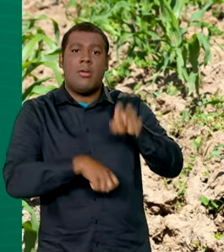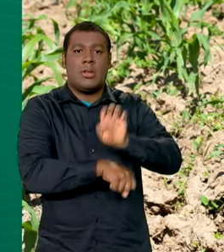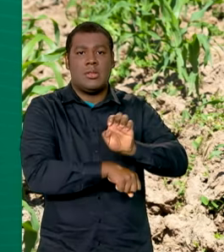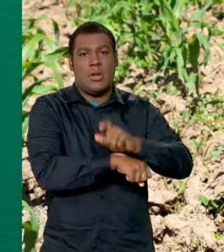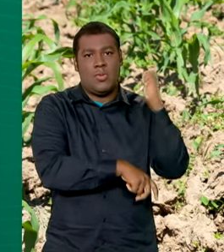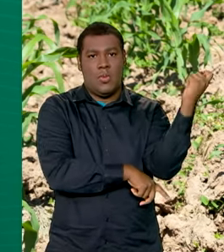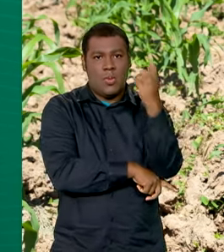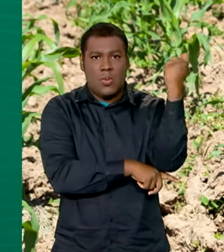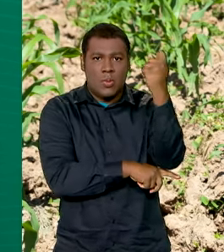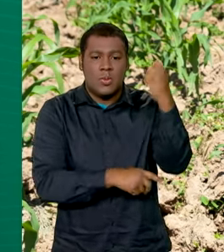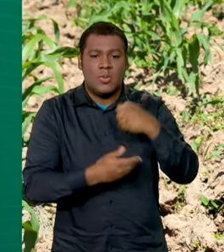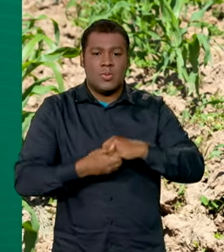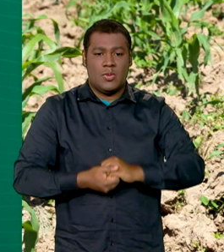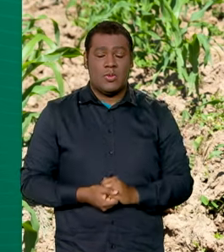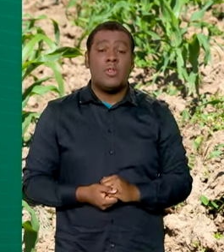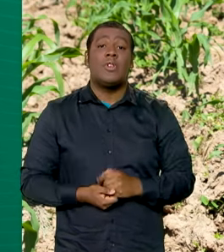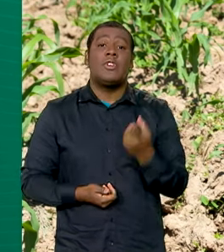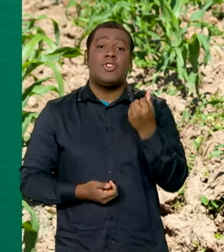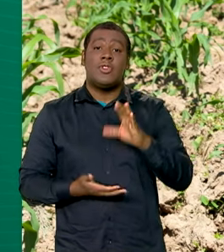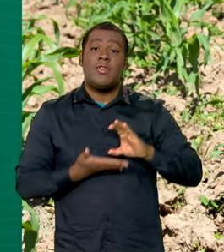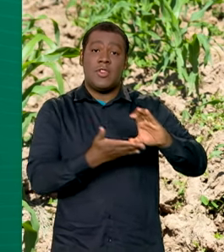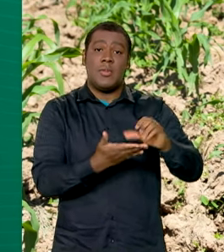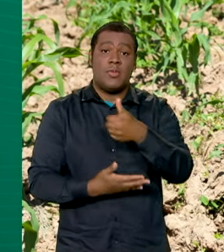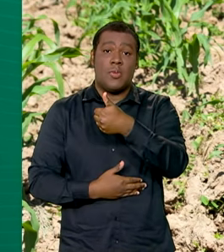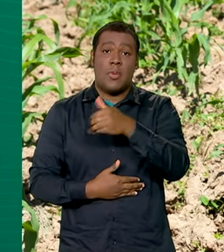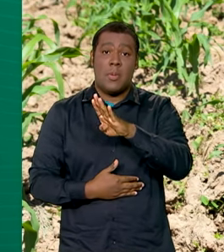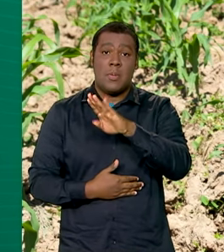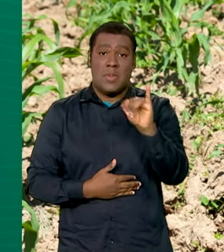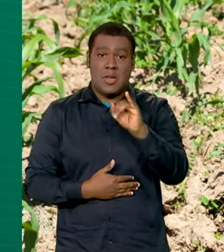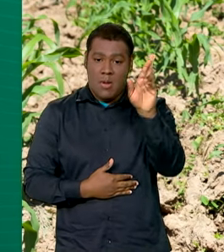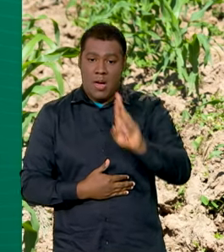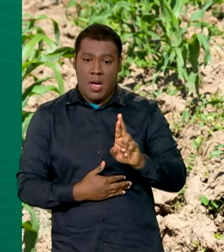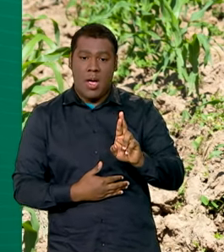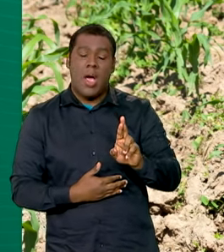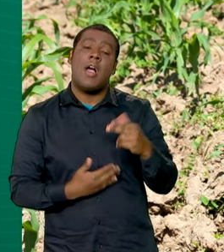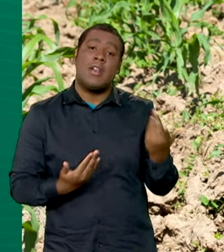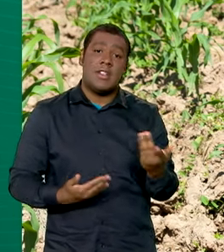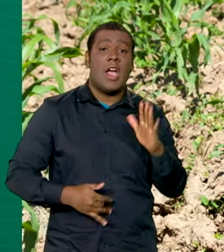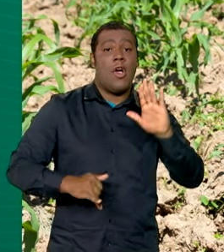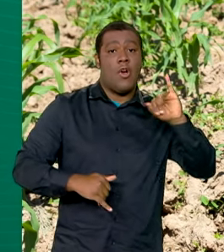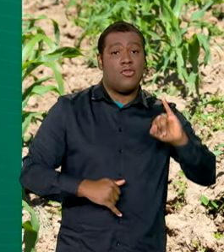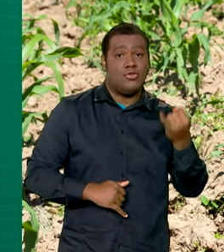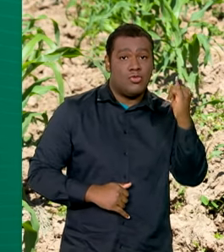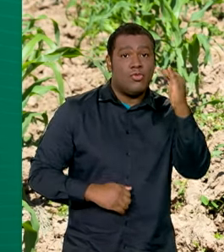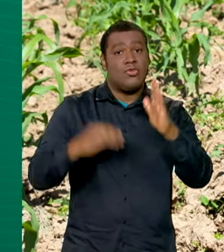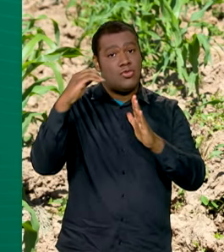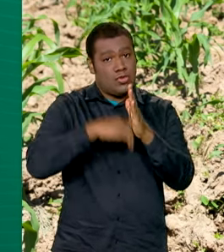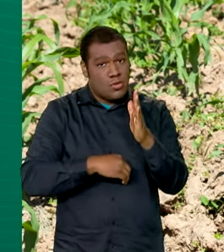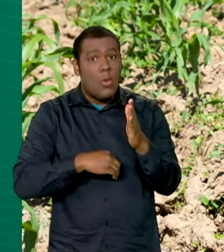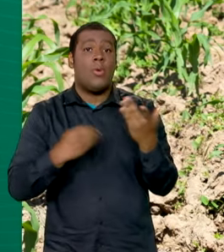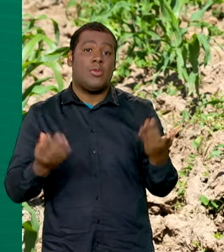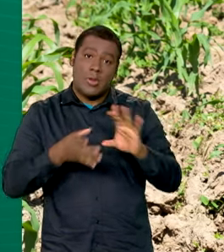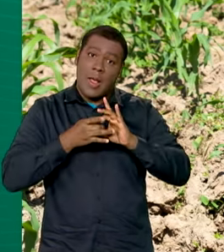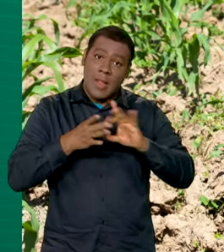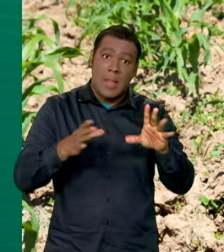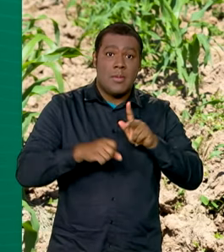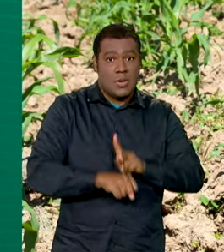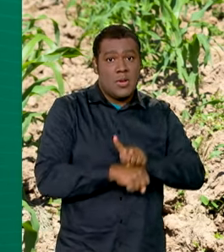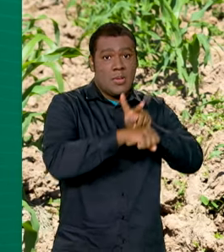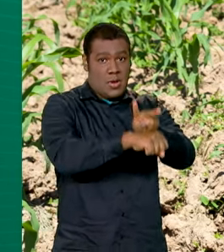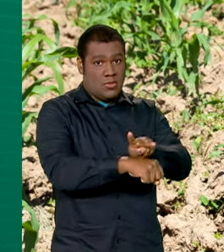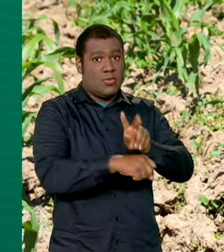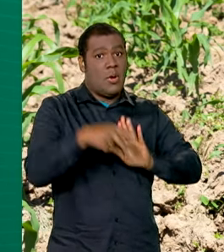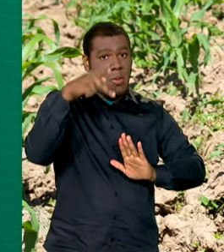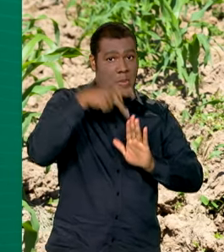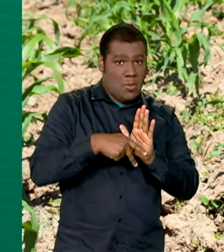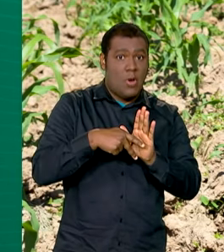Entre elas estão R$ 1 bilhão para concessão de descontos de juros para empréstimos concedidos no Programa